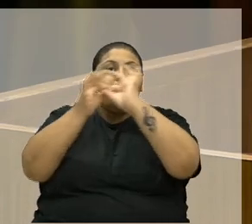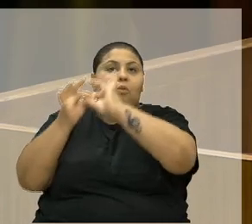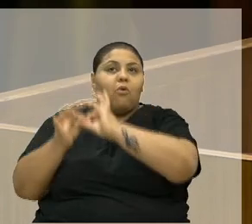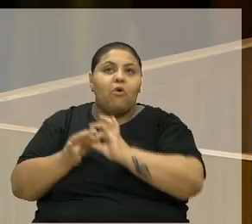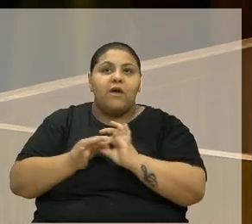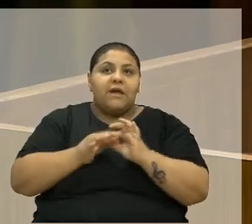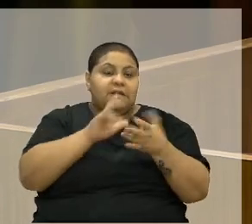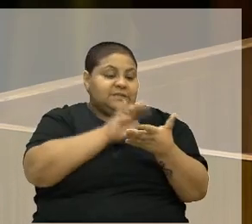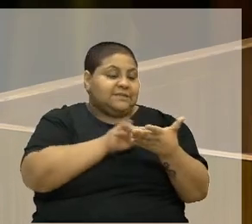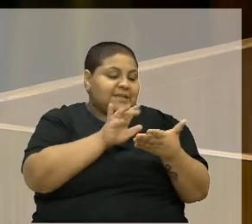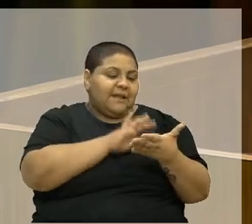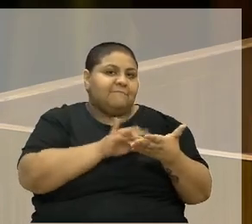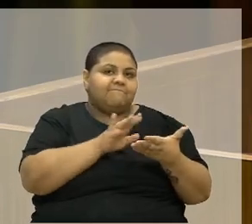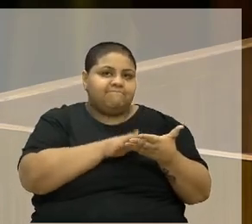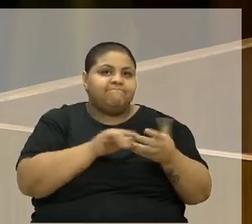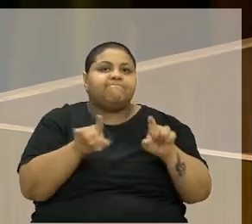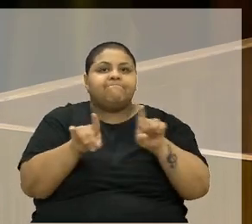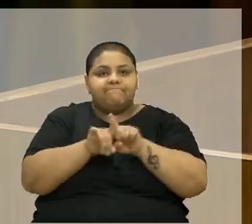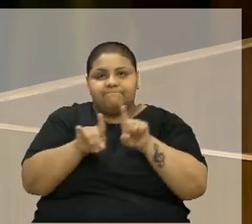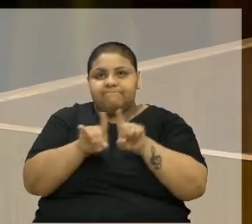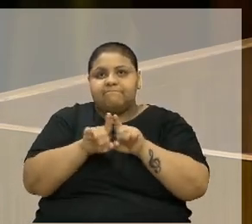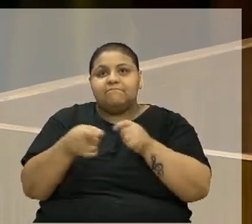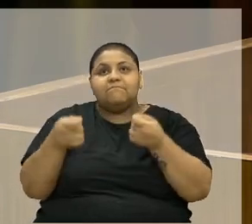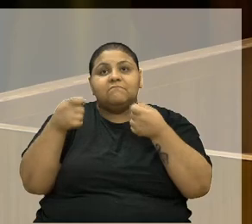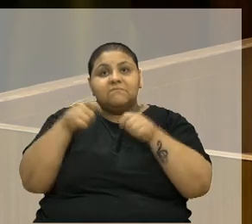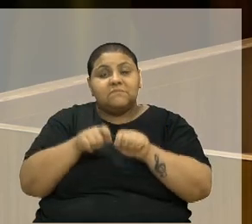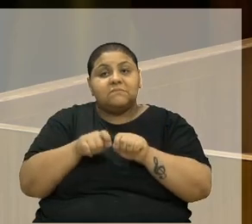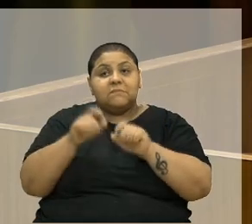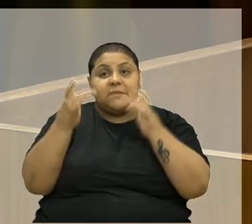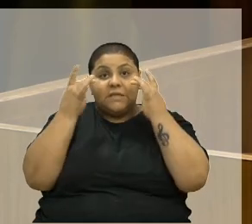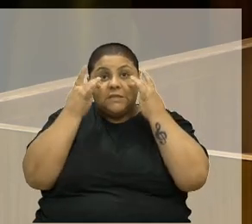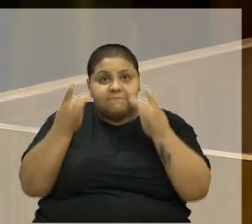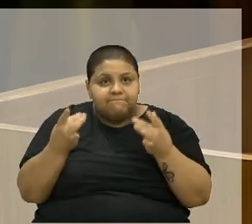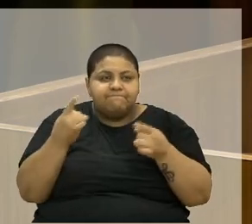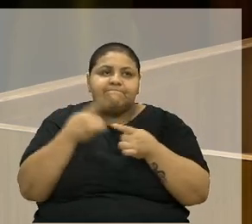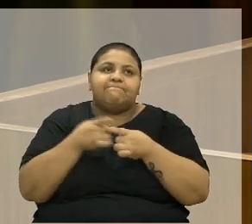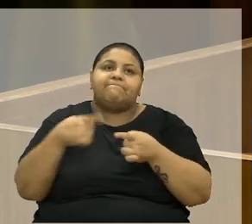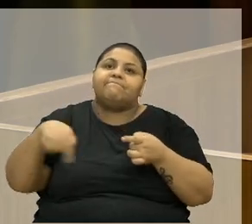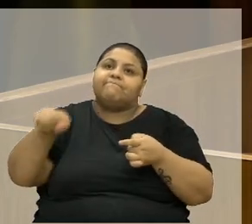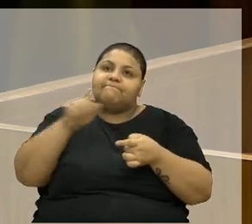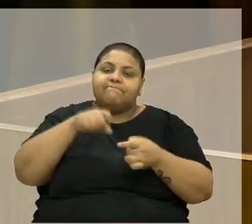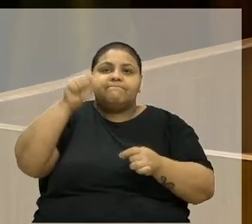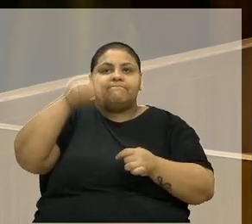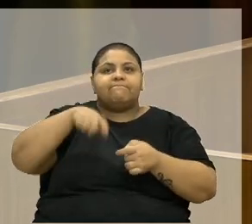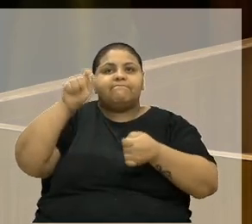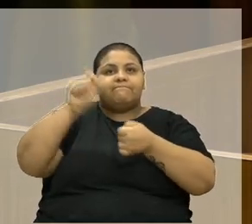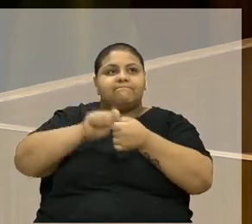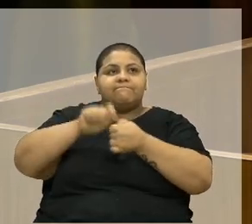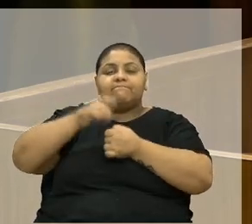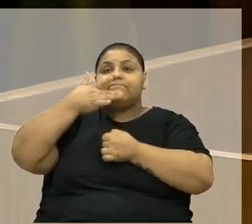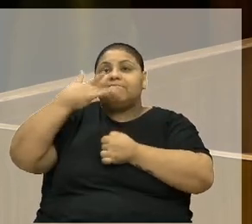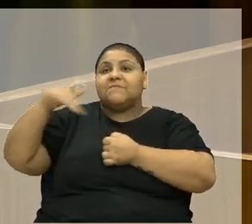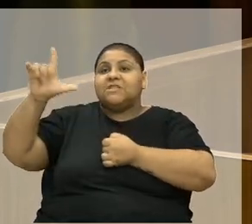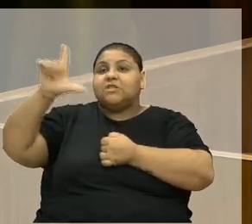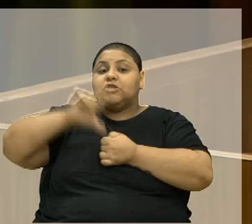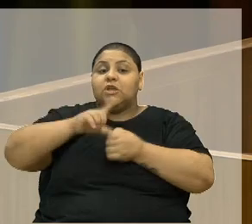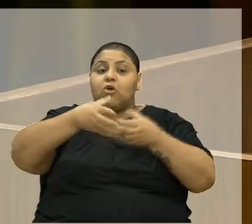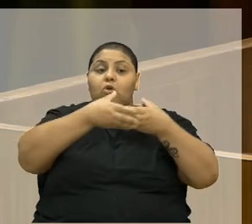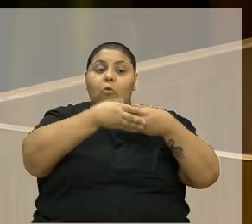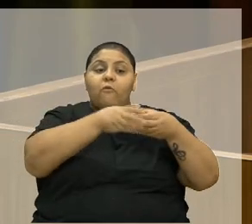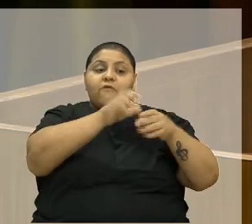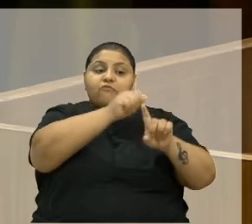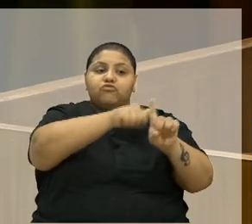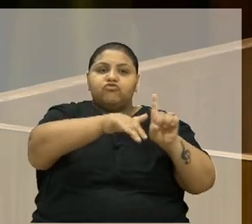telas isso também é algo que a gente precisa estar atentos porque a gente precisa sim fazer com que as crianças T um convívio